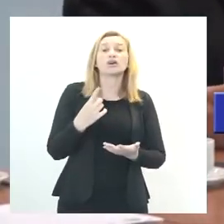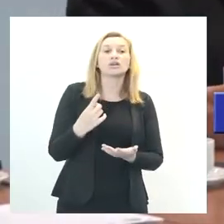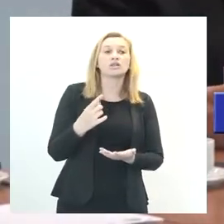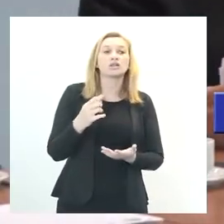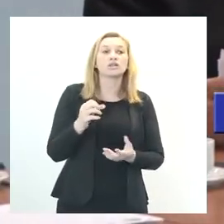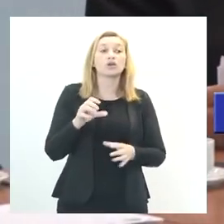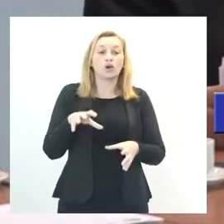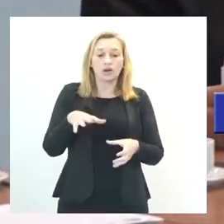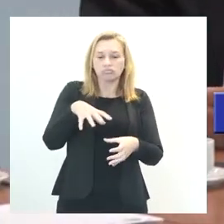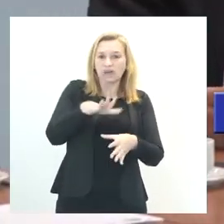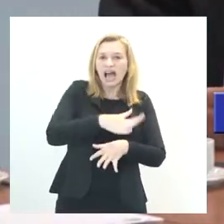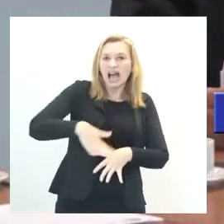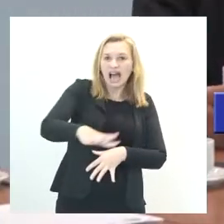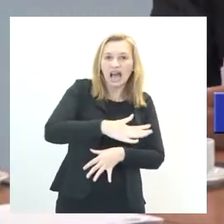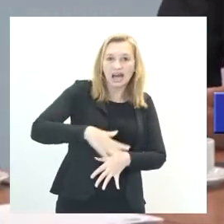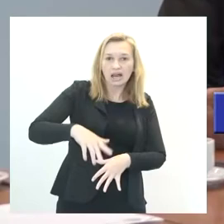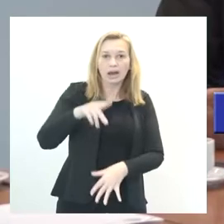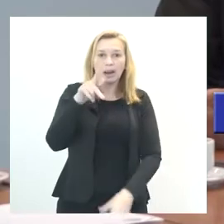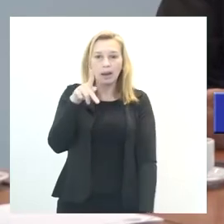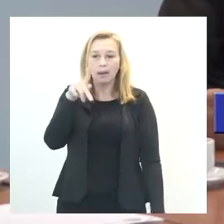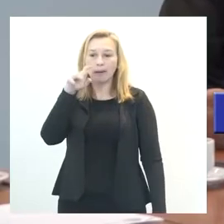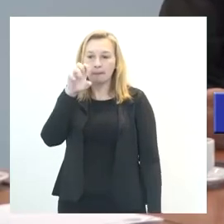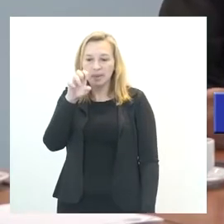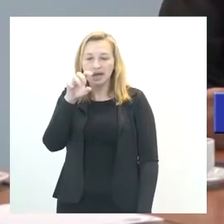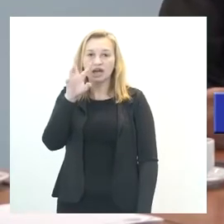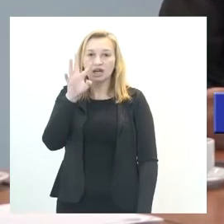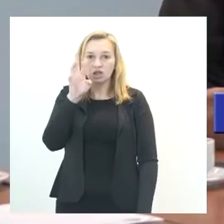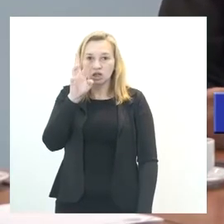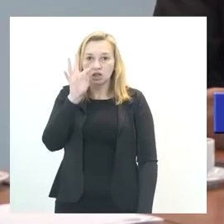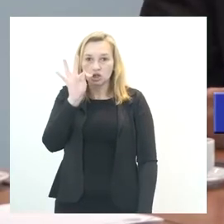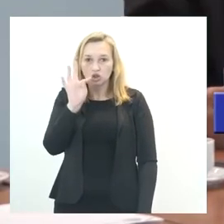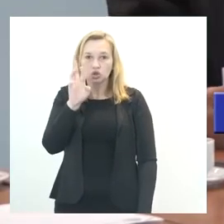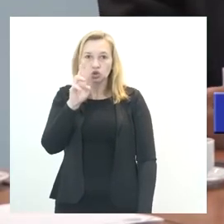setor Petroquímico a Vale do Rio Doce